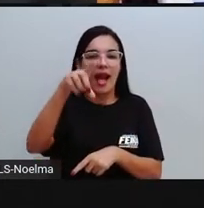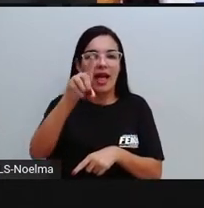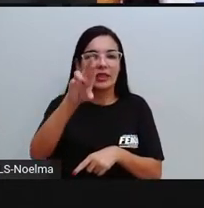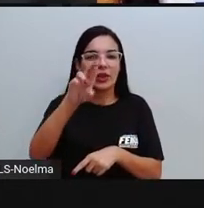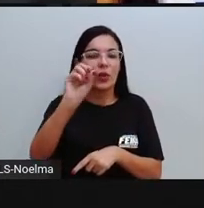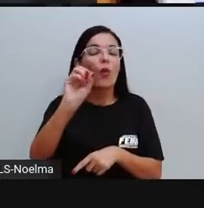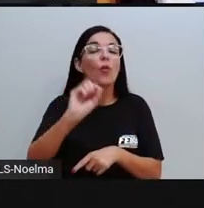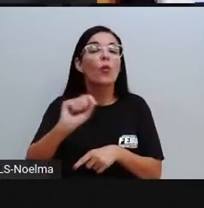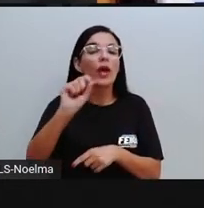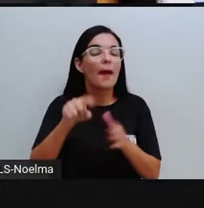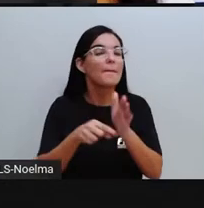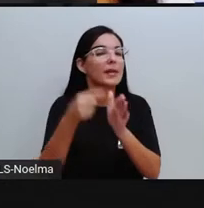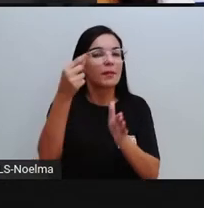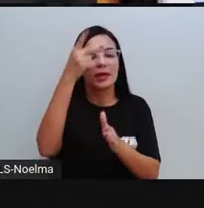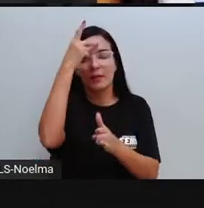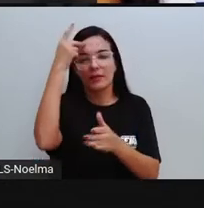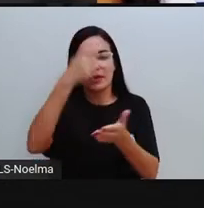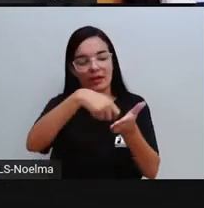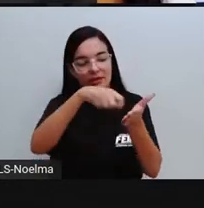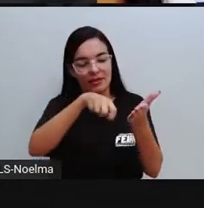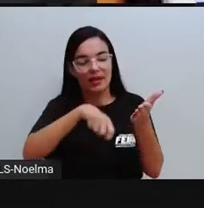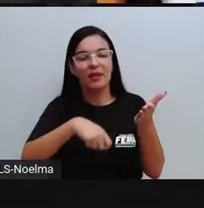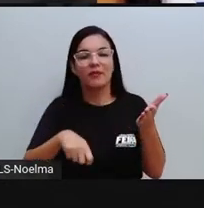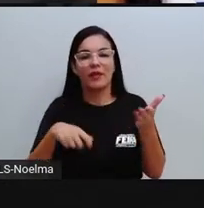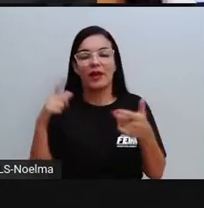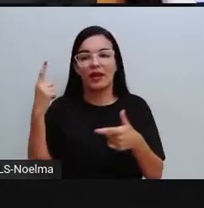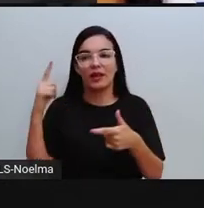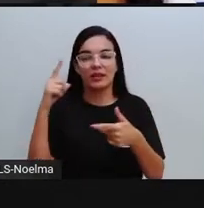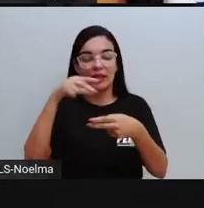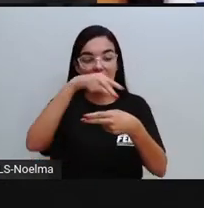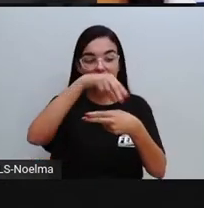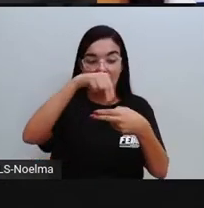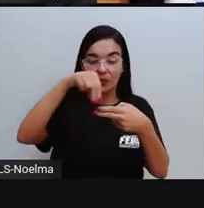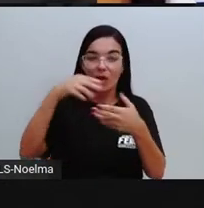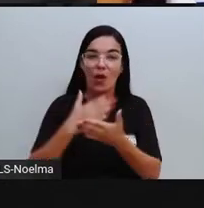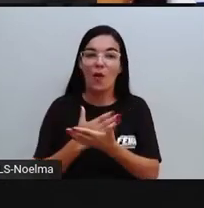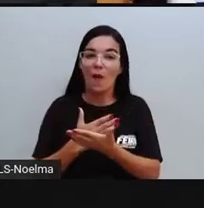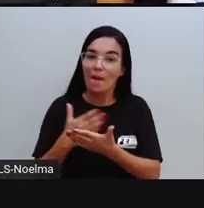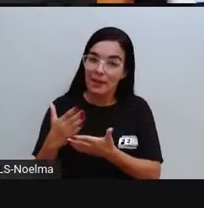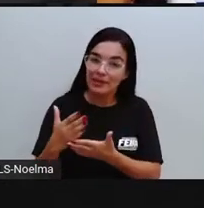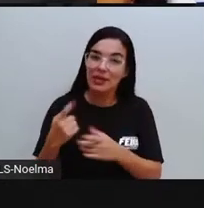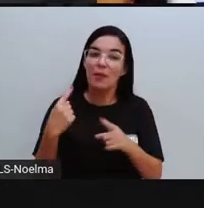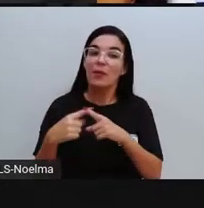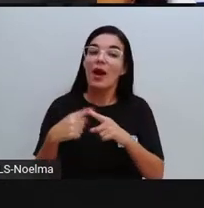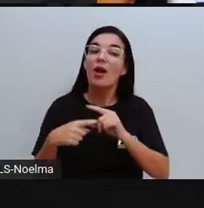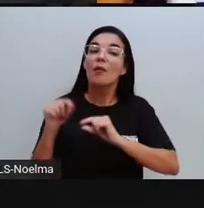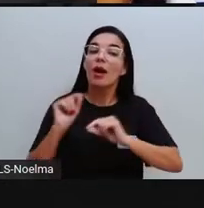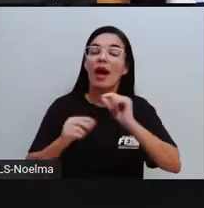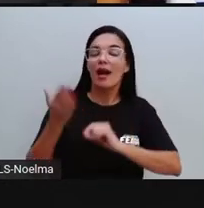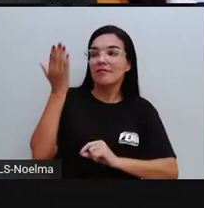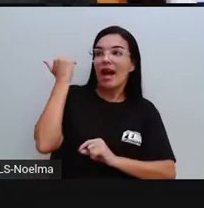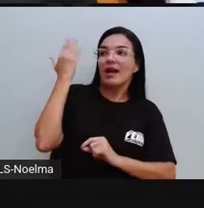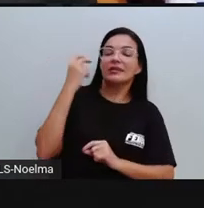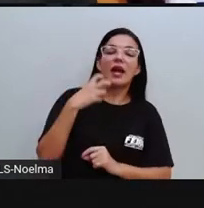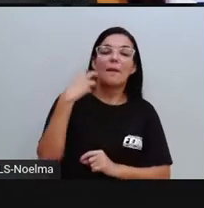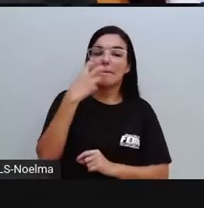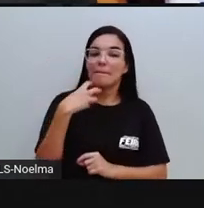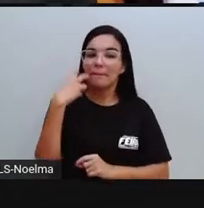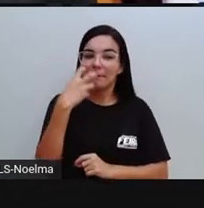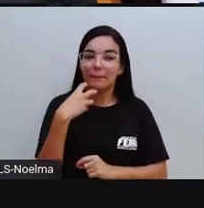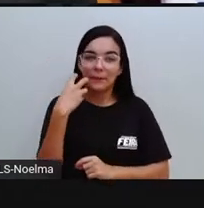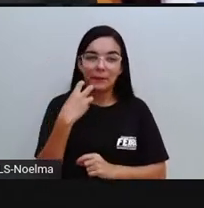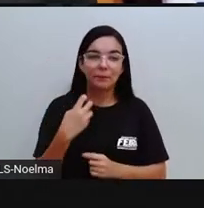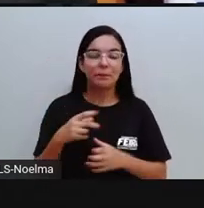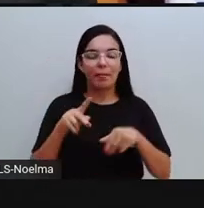primeiros a escrever a literatura de cordel, a literatura de cordel que começou por meio da oralidade, né, que era a poesia popular,